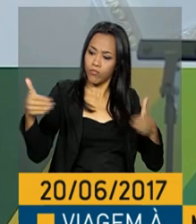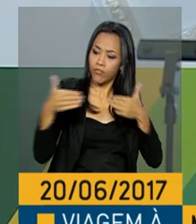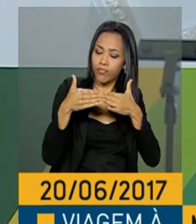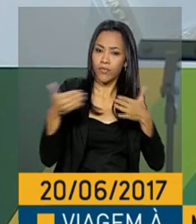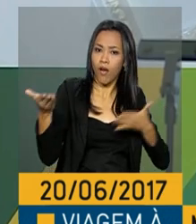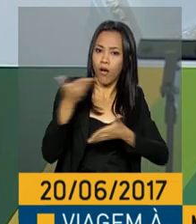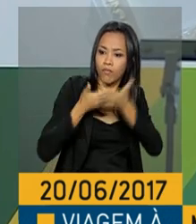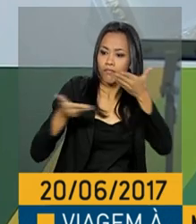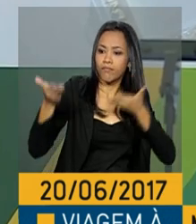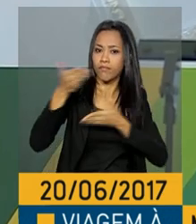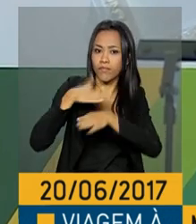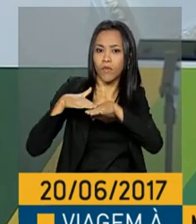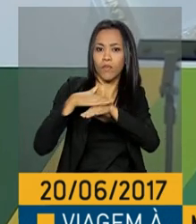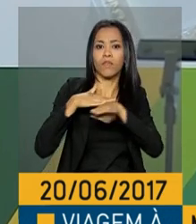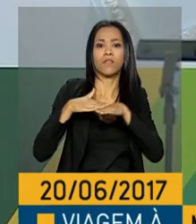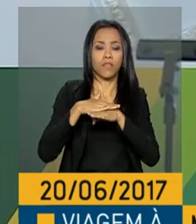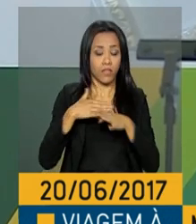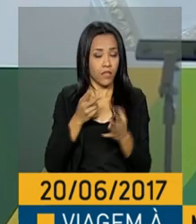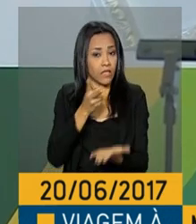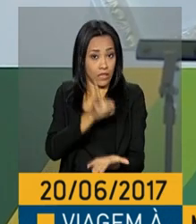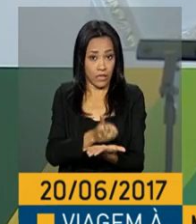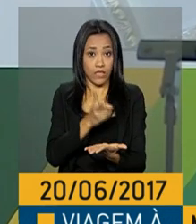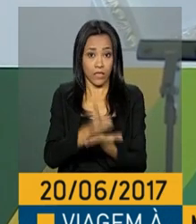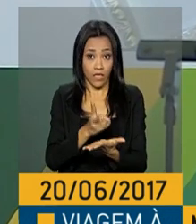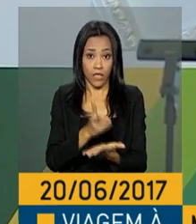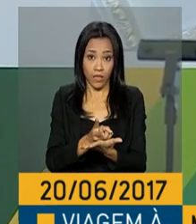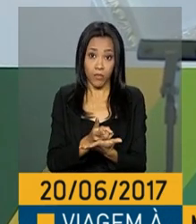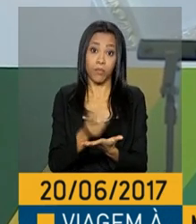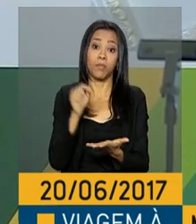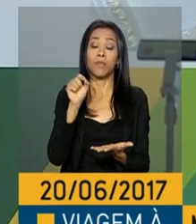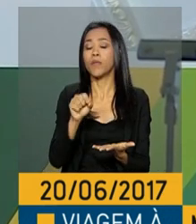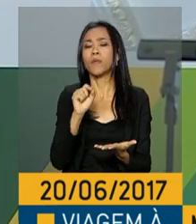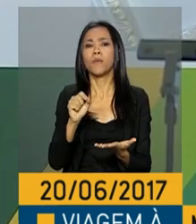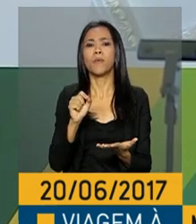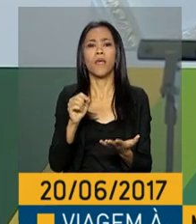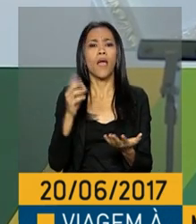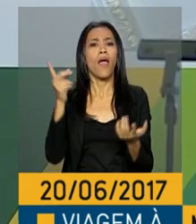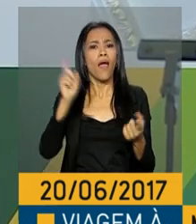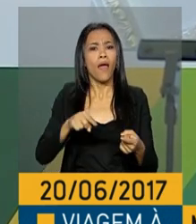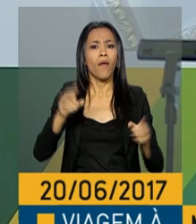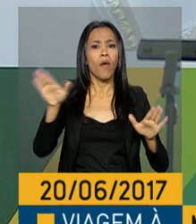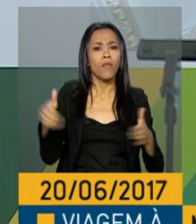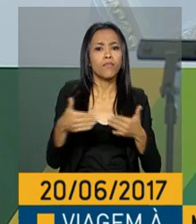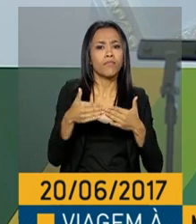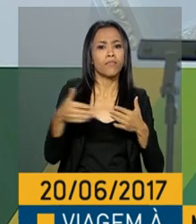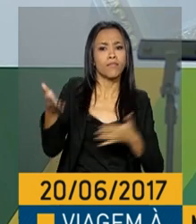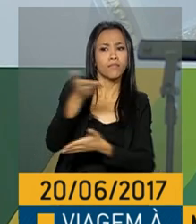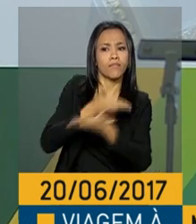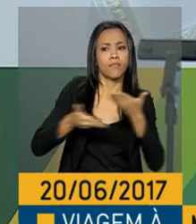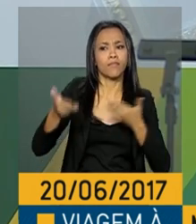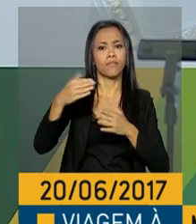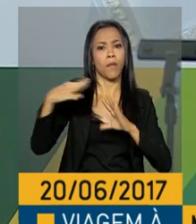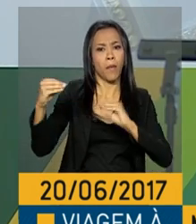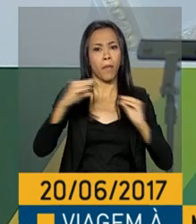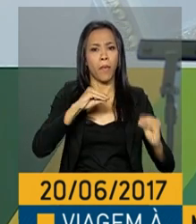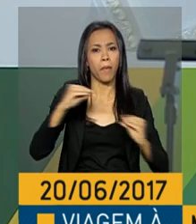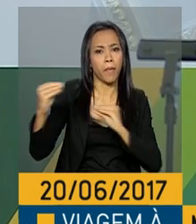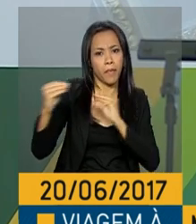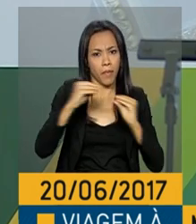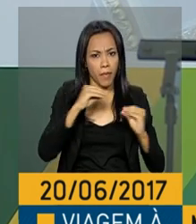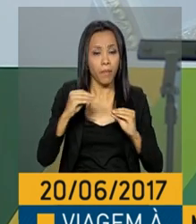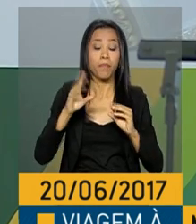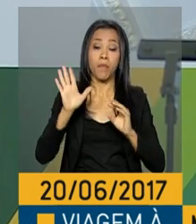parlamento russo, mas sempre fazendo os parlamentares uma espécie de diplomacia parlamentar. Mas por sugestão do